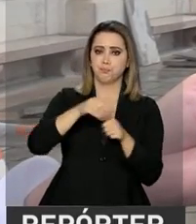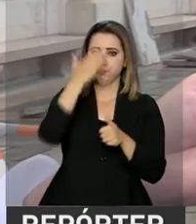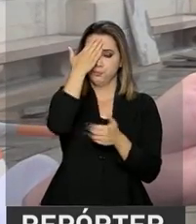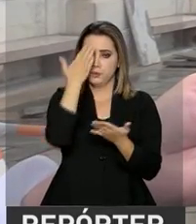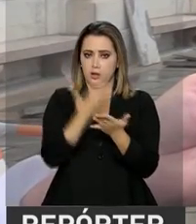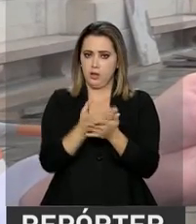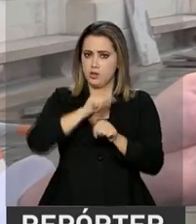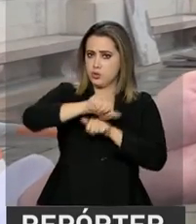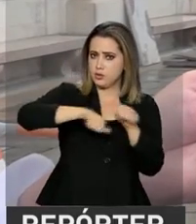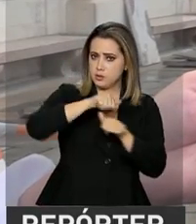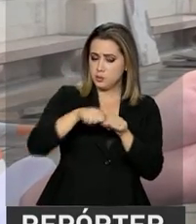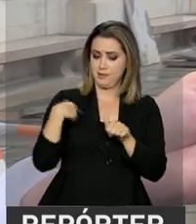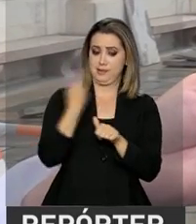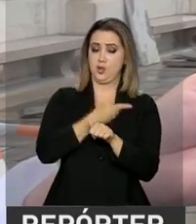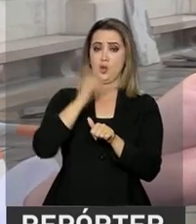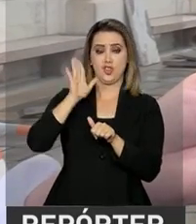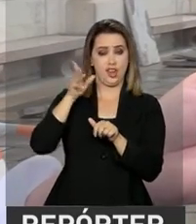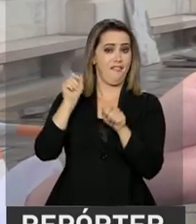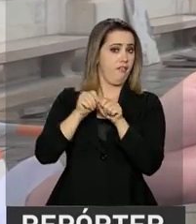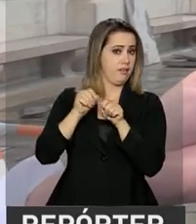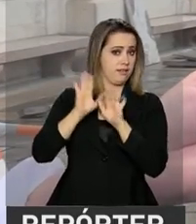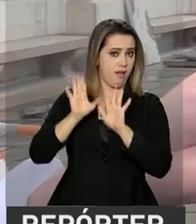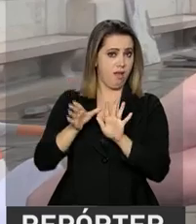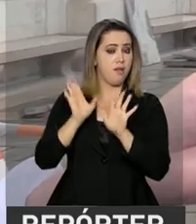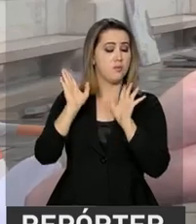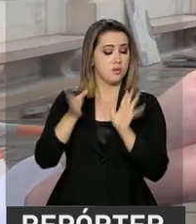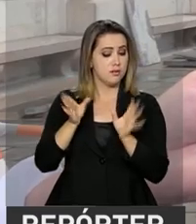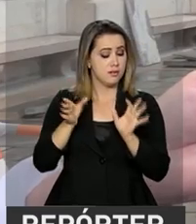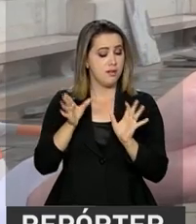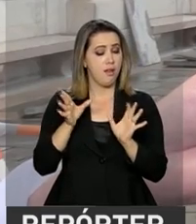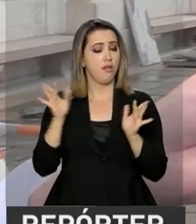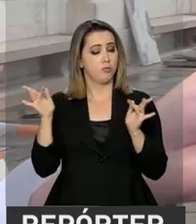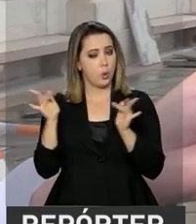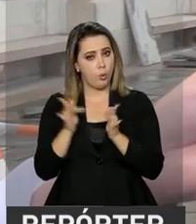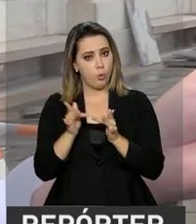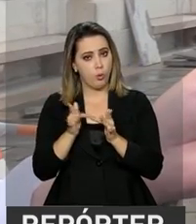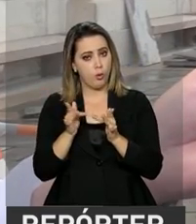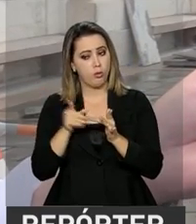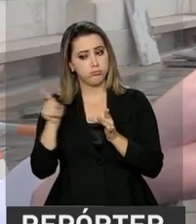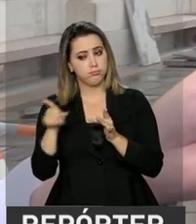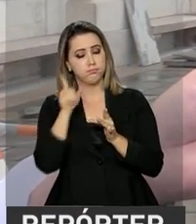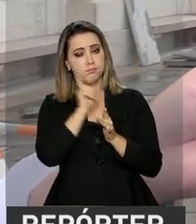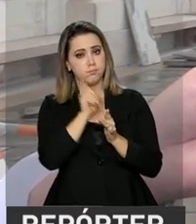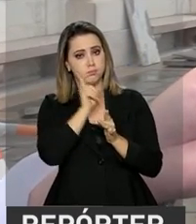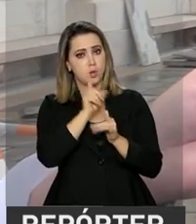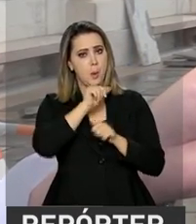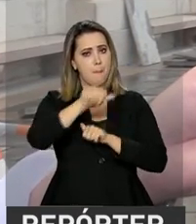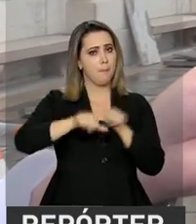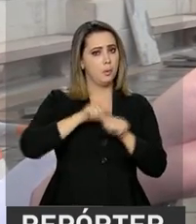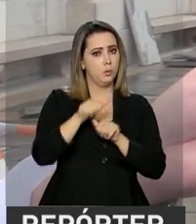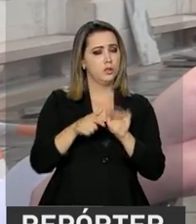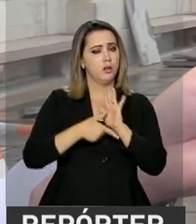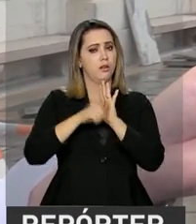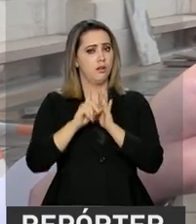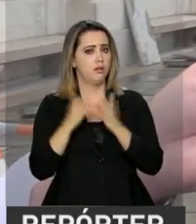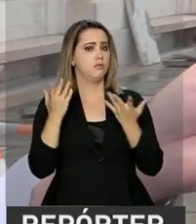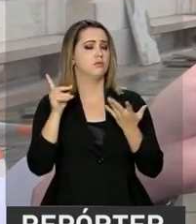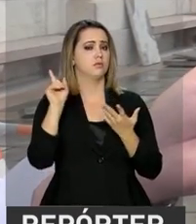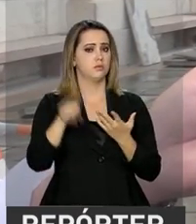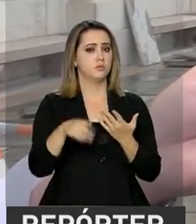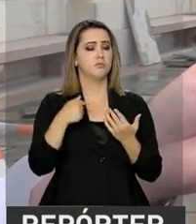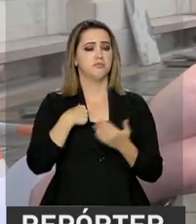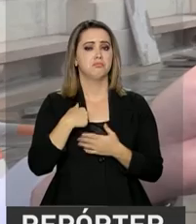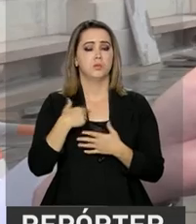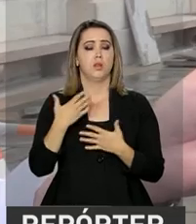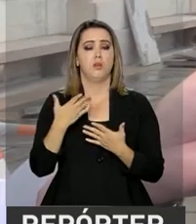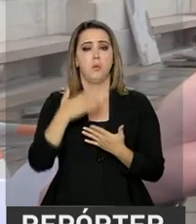que as mudanças que nós fizemos são Tecnicamente aceitáveis e mudam muito o patamar que estava antes então eu